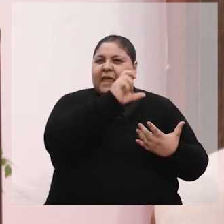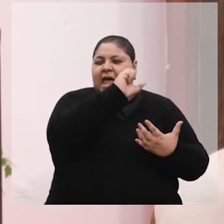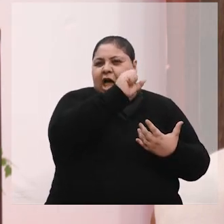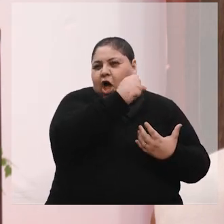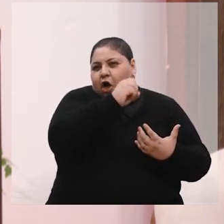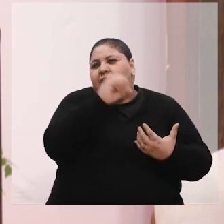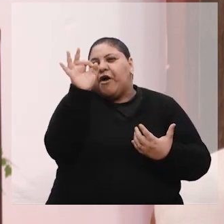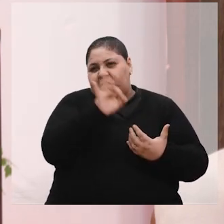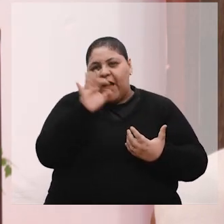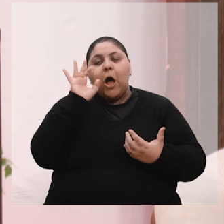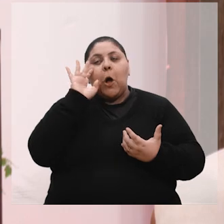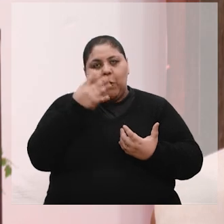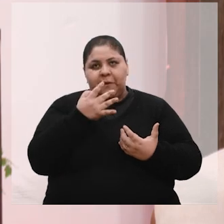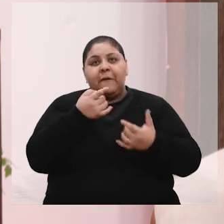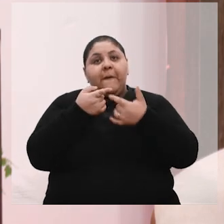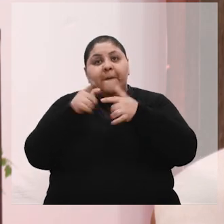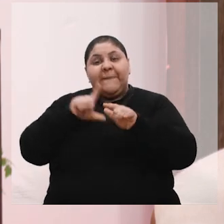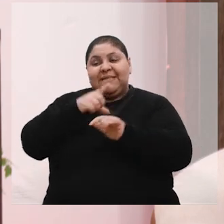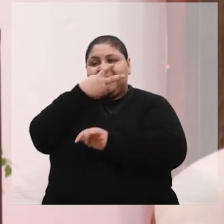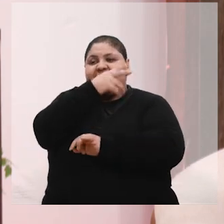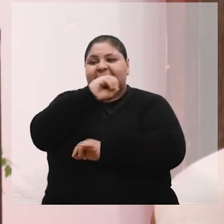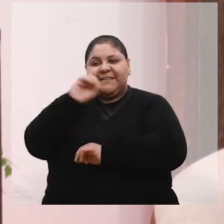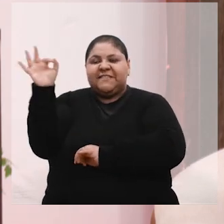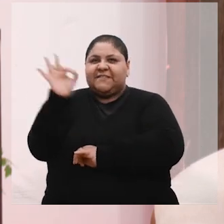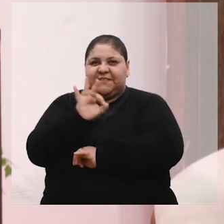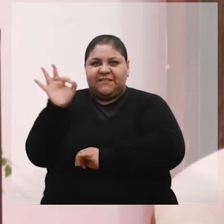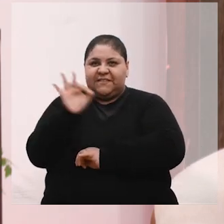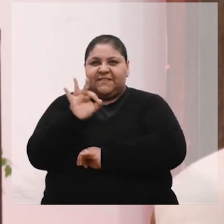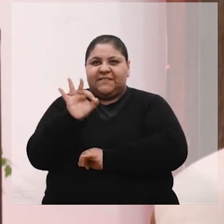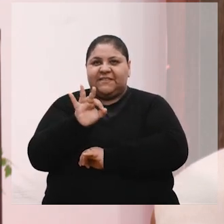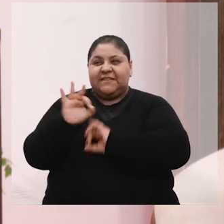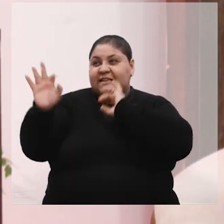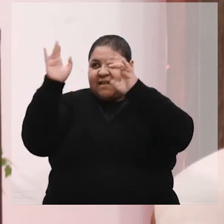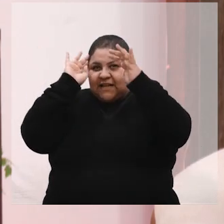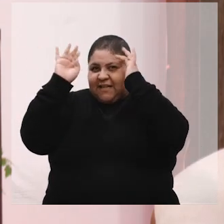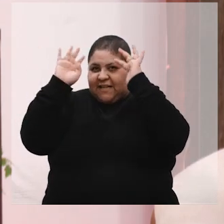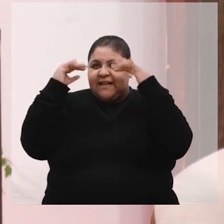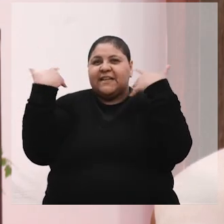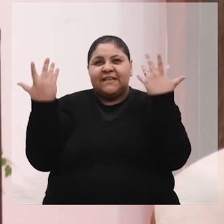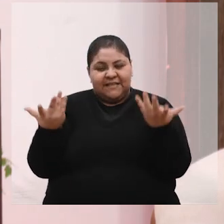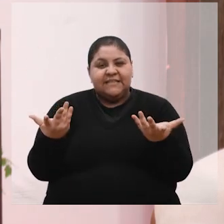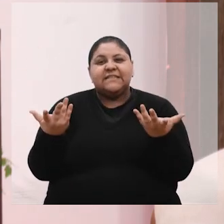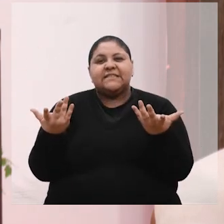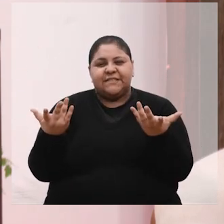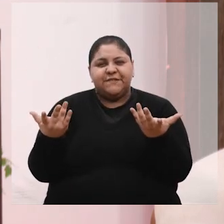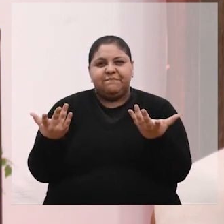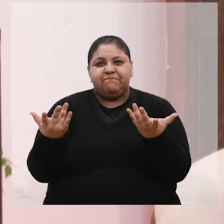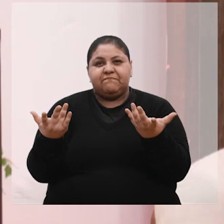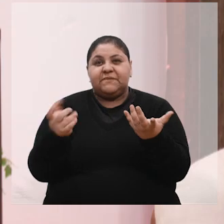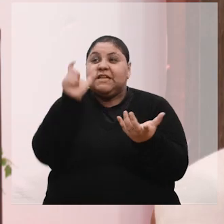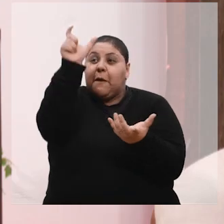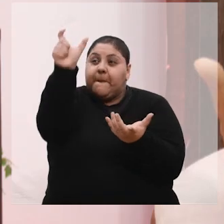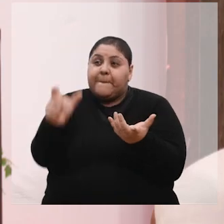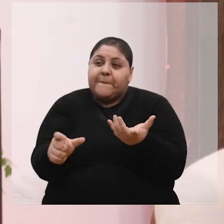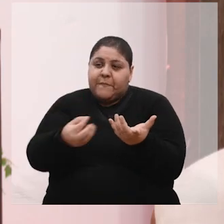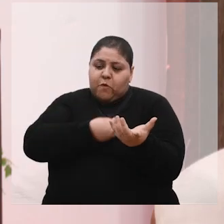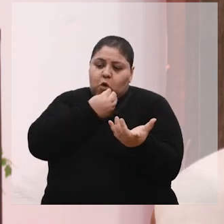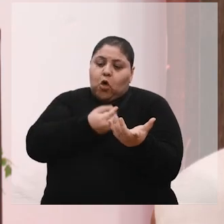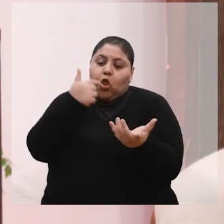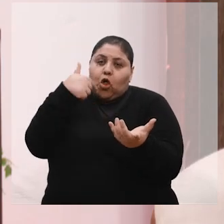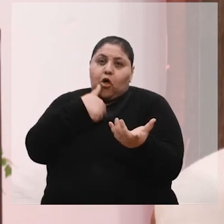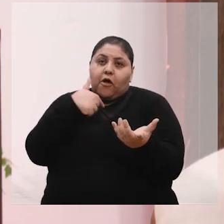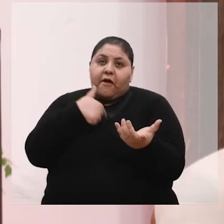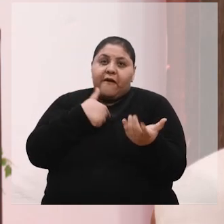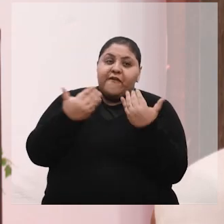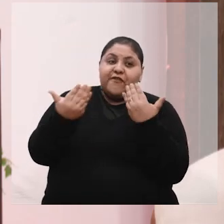80% do que tá ali aconteceu, mas tem os 20% que é ficcional, que inclusive pessoas que viveram comigo até